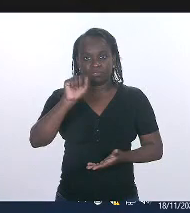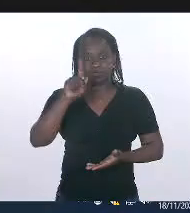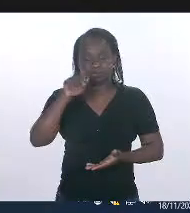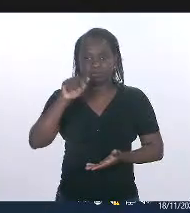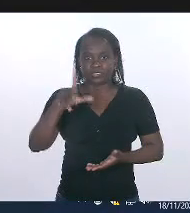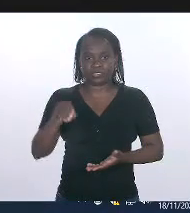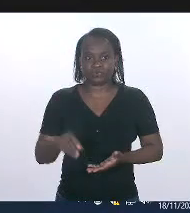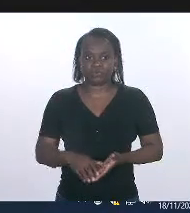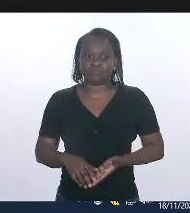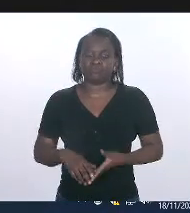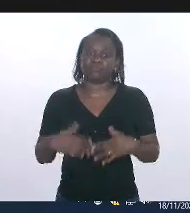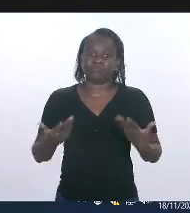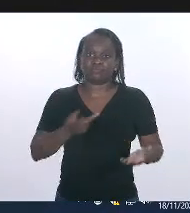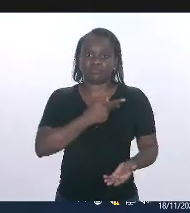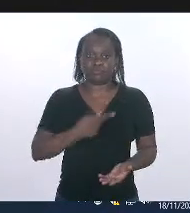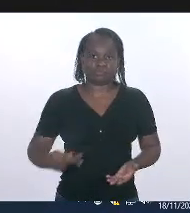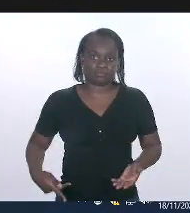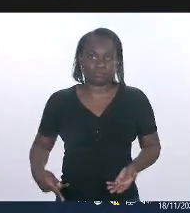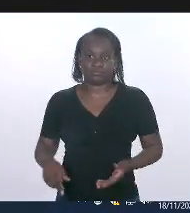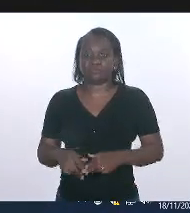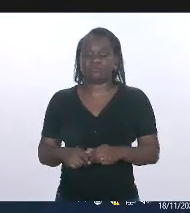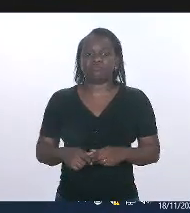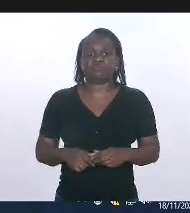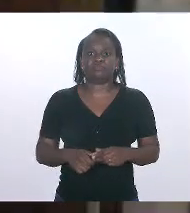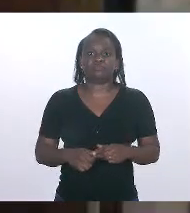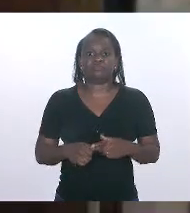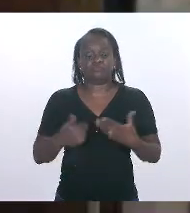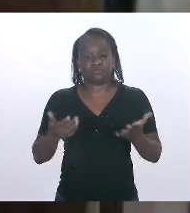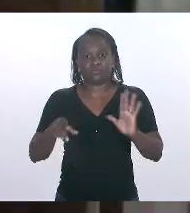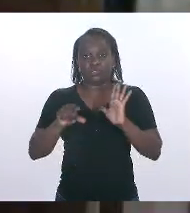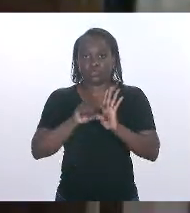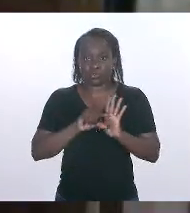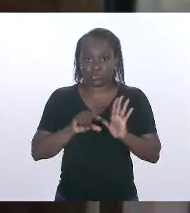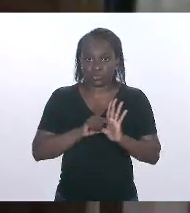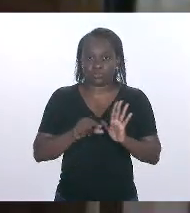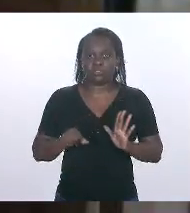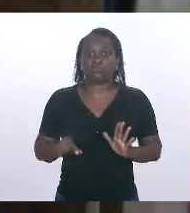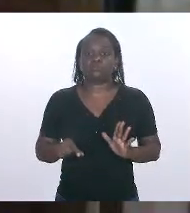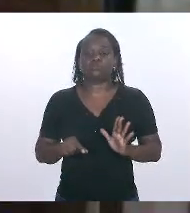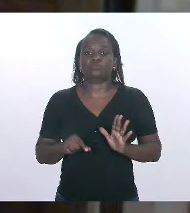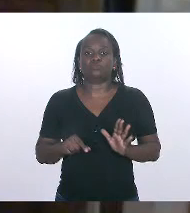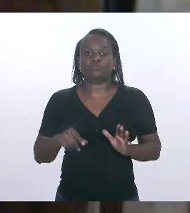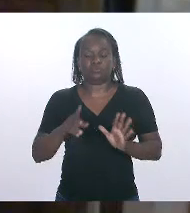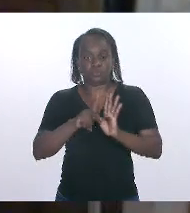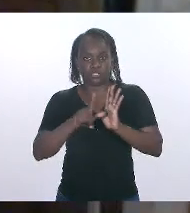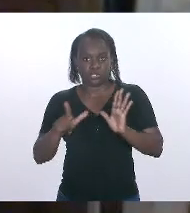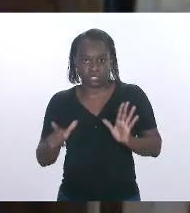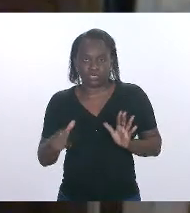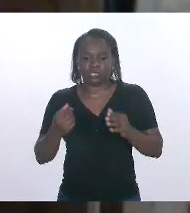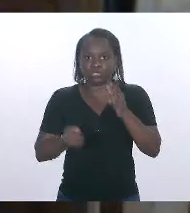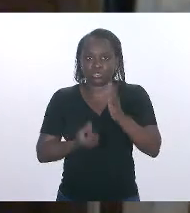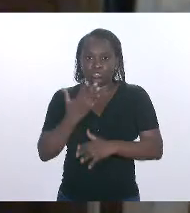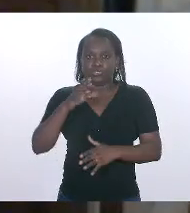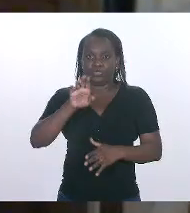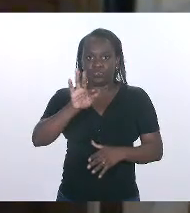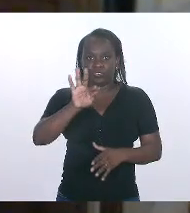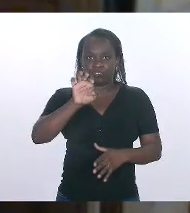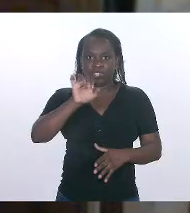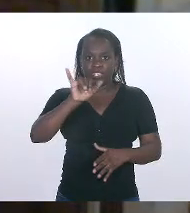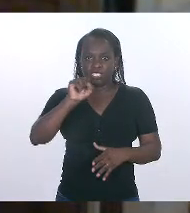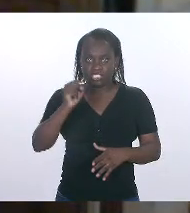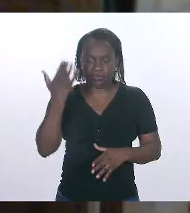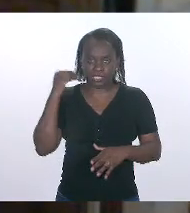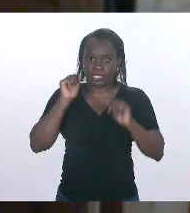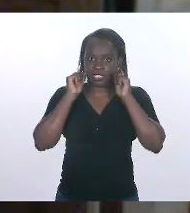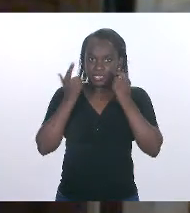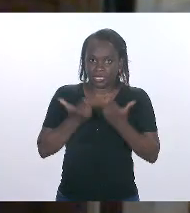Senhor presidente, o autor do projeto que criou o FEIS na Assembleia